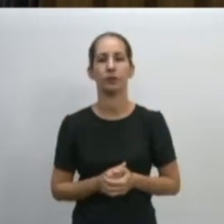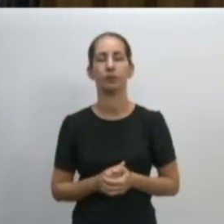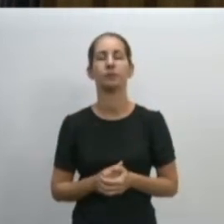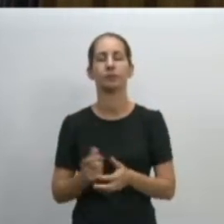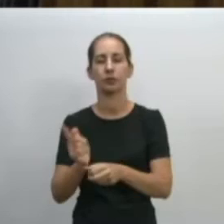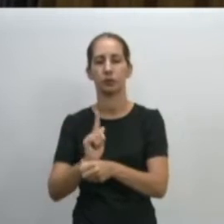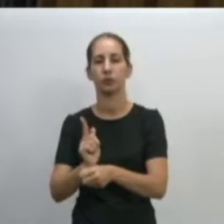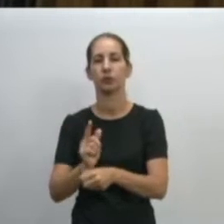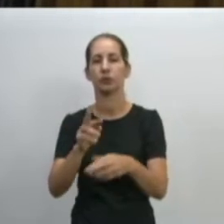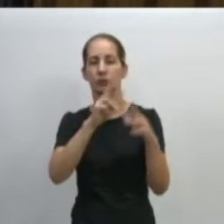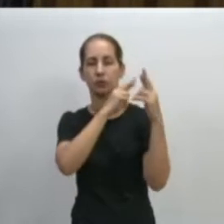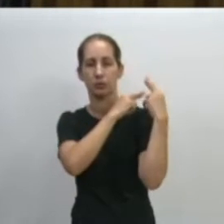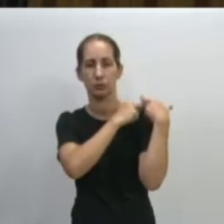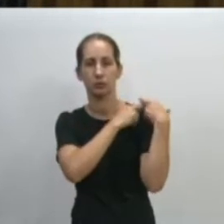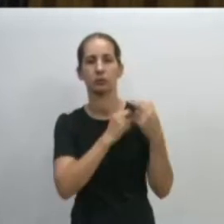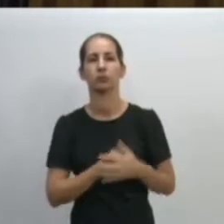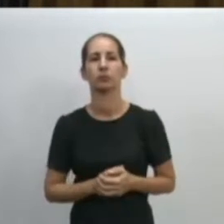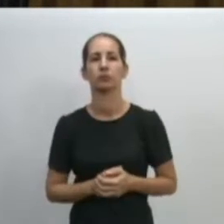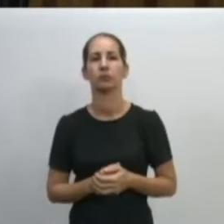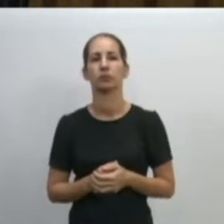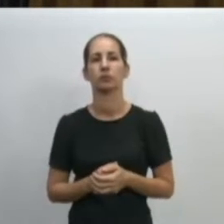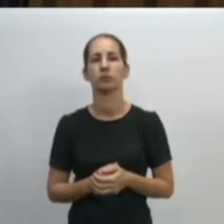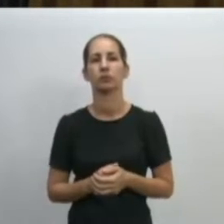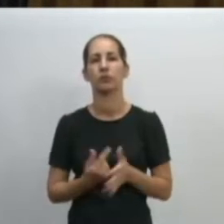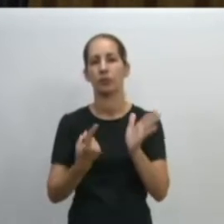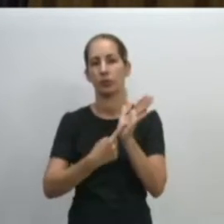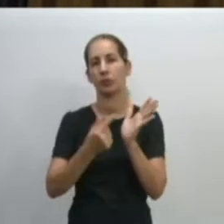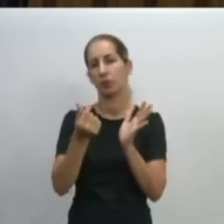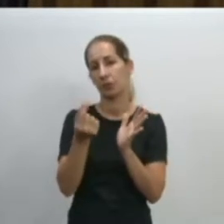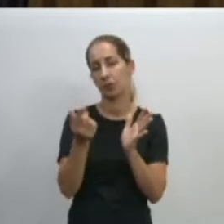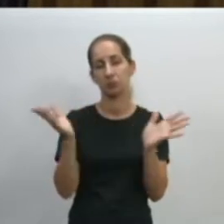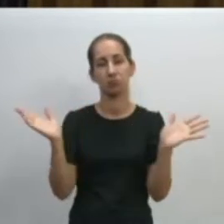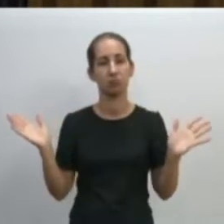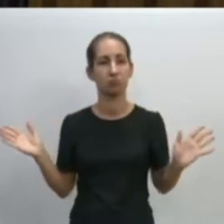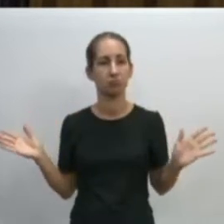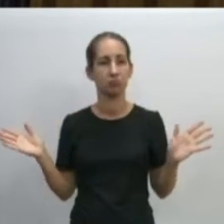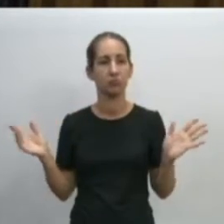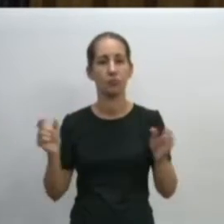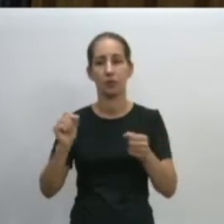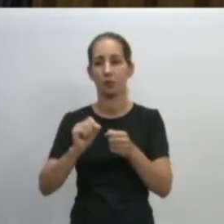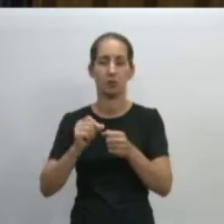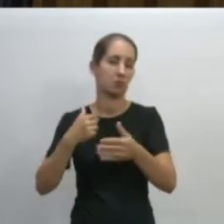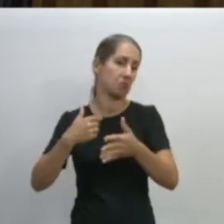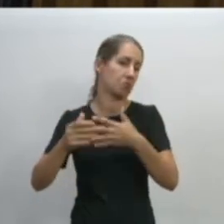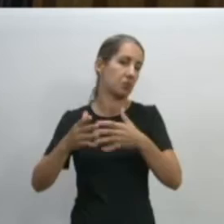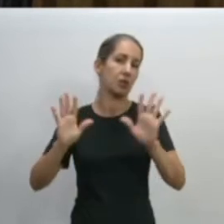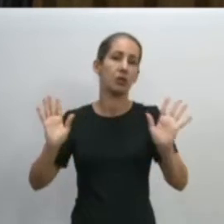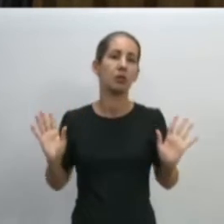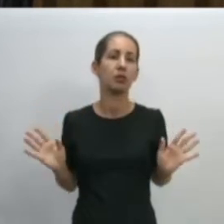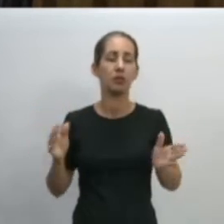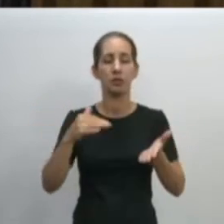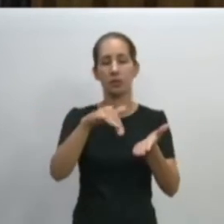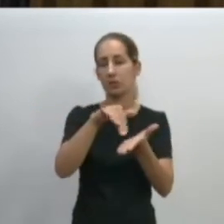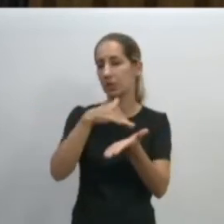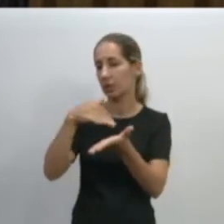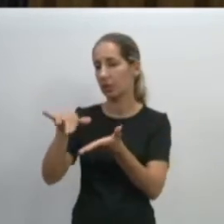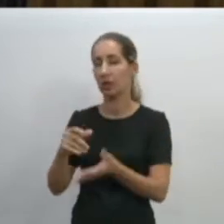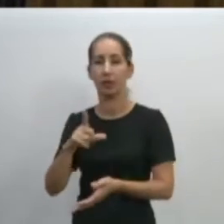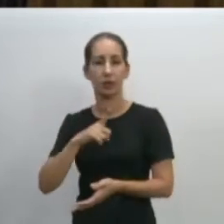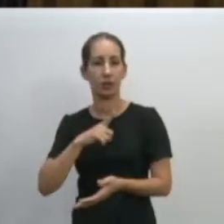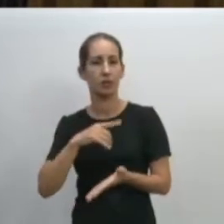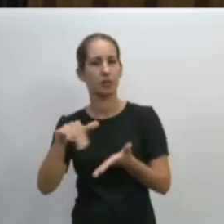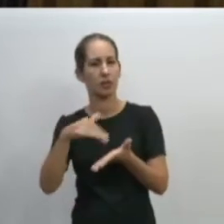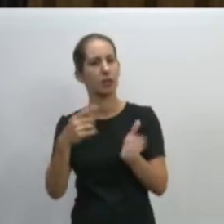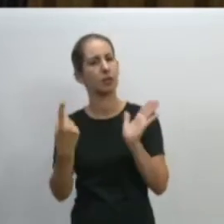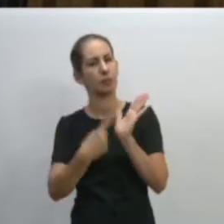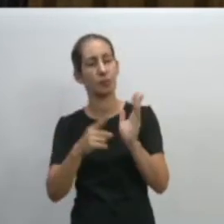ser responsabilizado do não cumprimento das emendas e simplesmente fazer a bel prazer dos secretários. Tem secretários que cumprem,